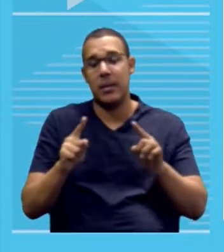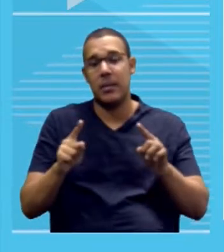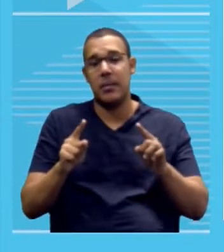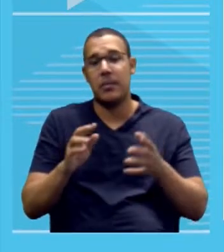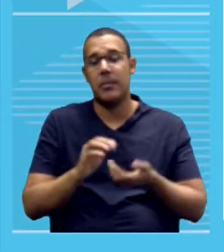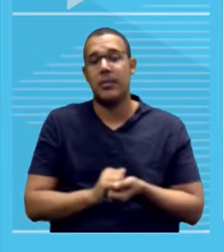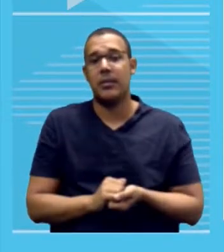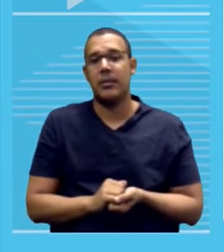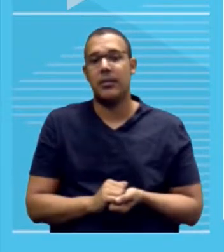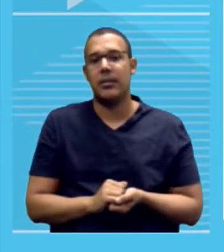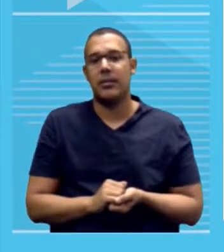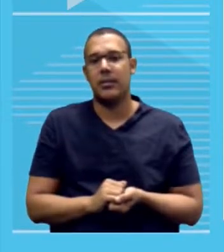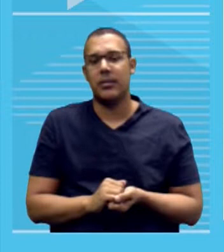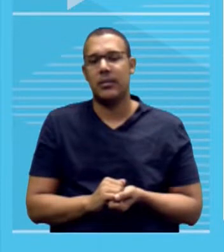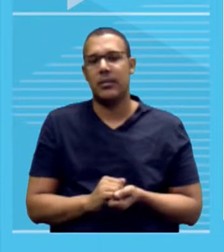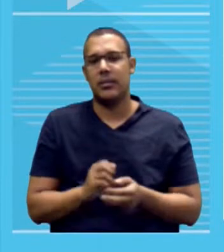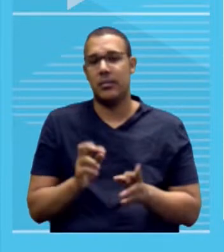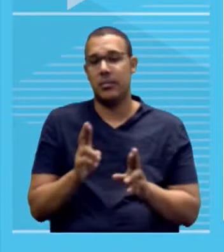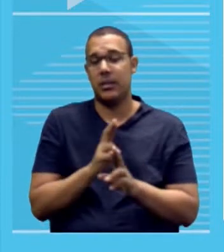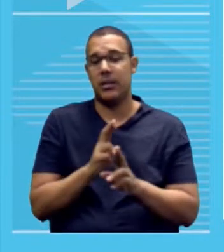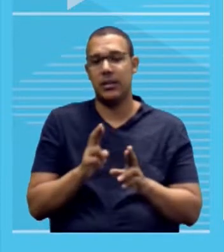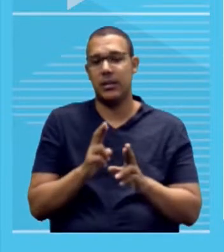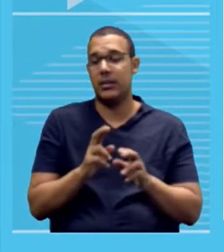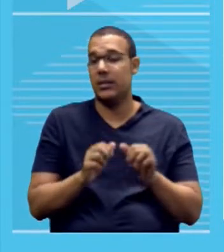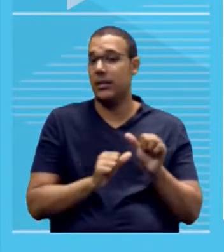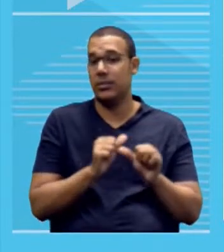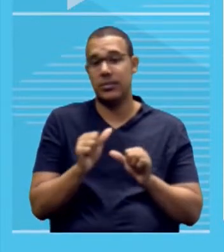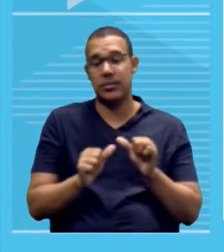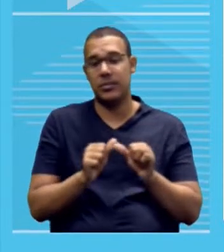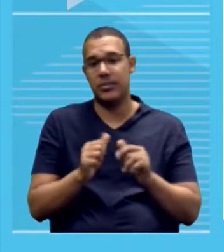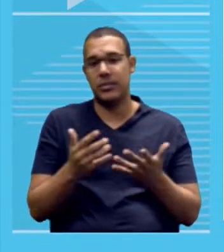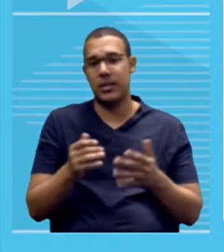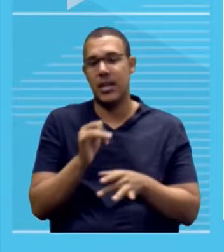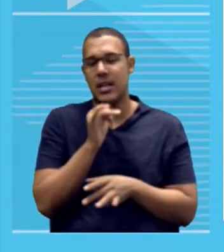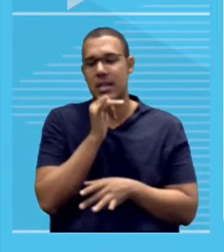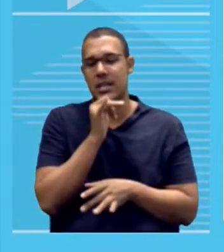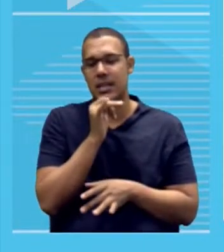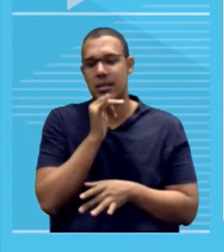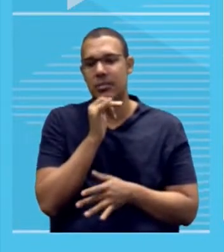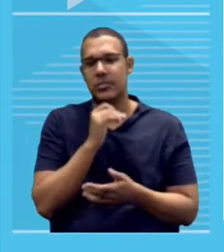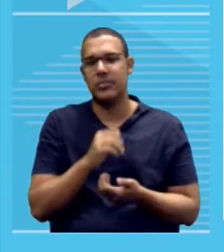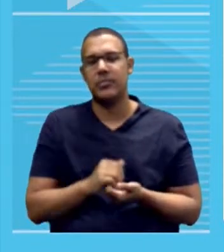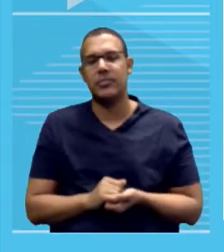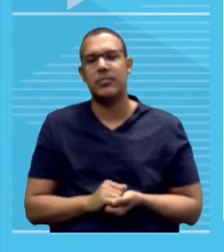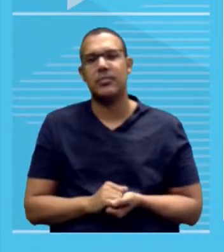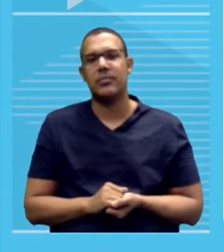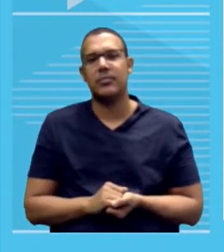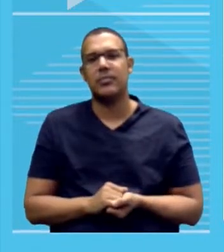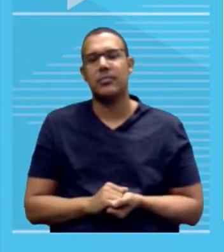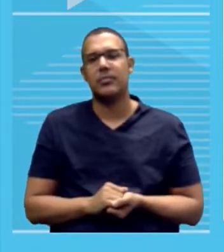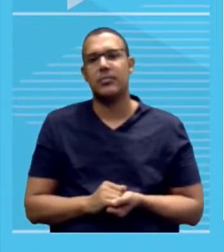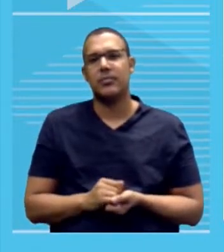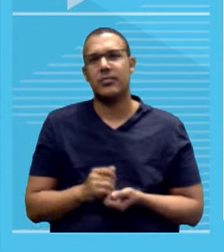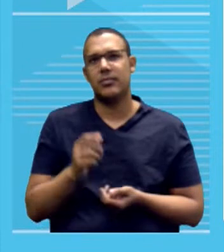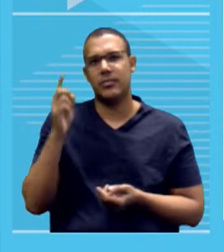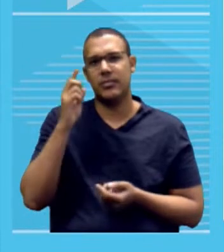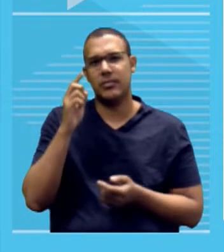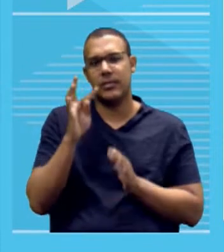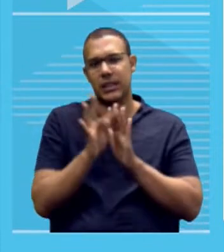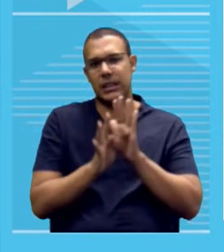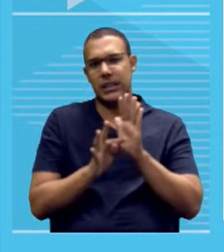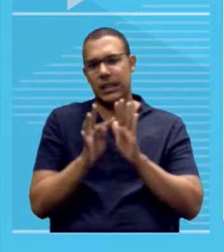relativamente estáveis é só dar um exemplo então para a gente olha só se você pensa no texto do gênero